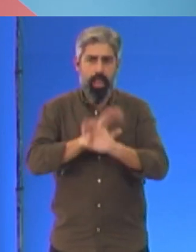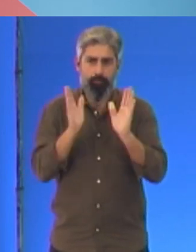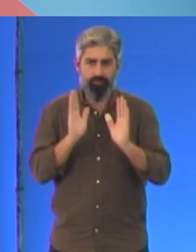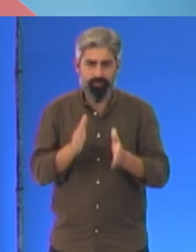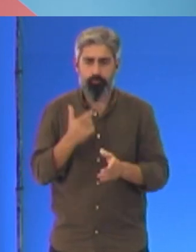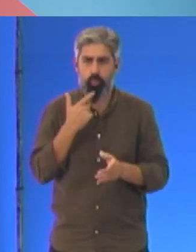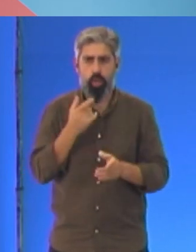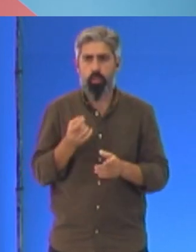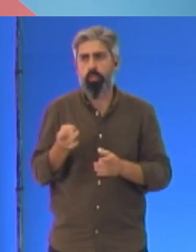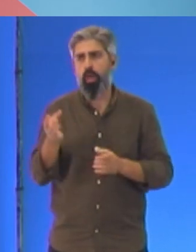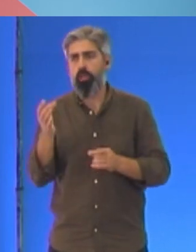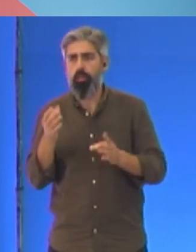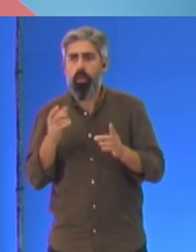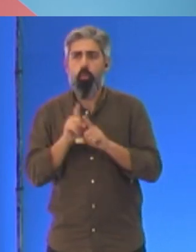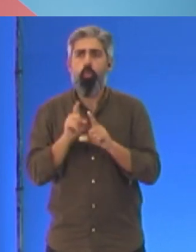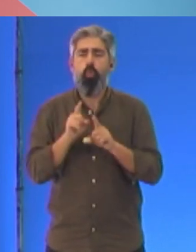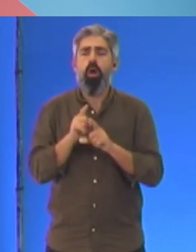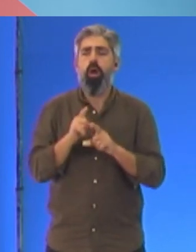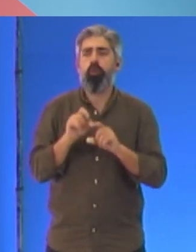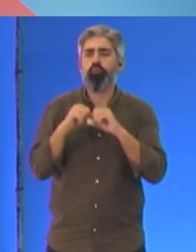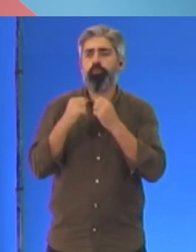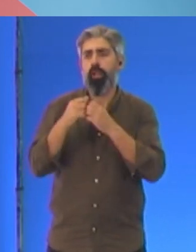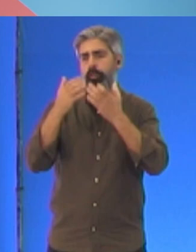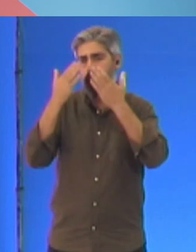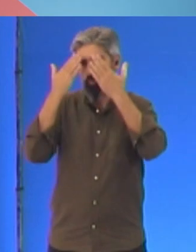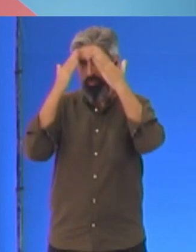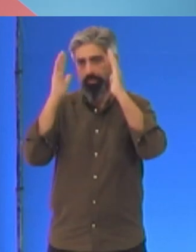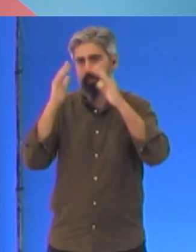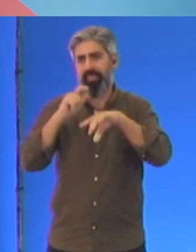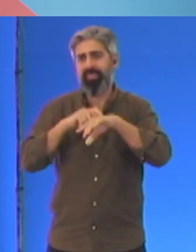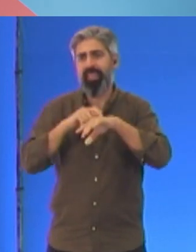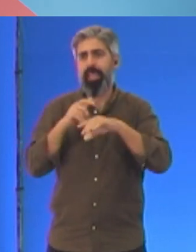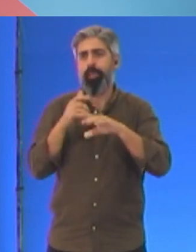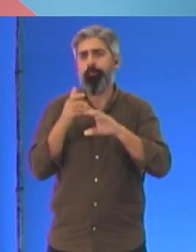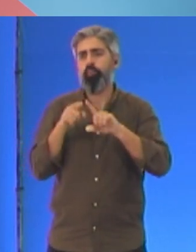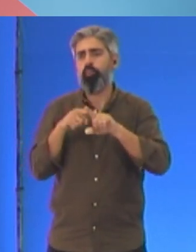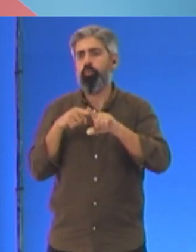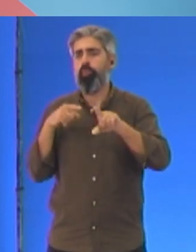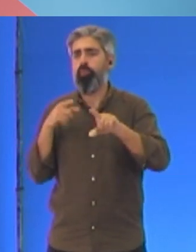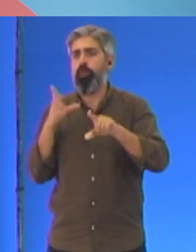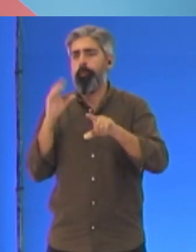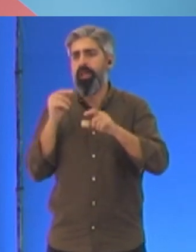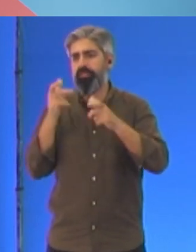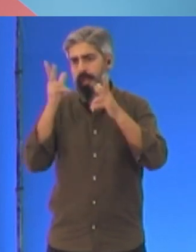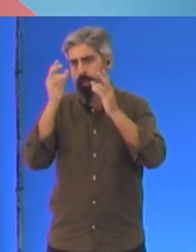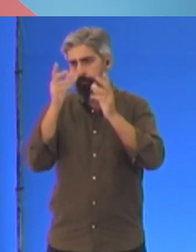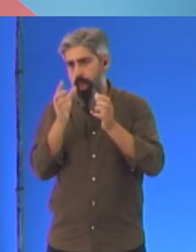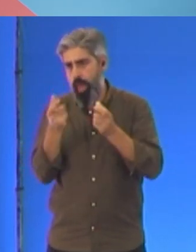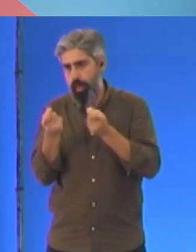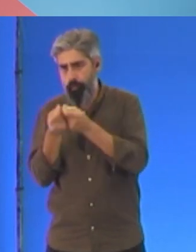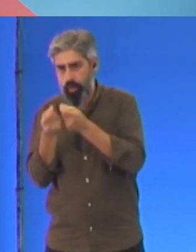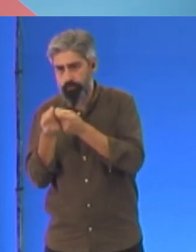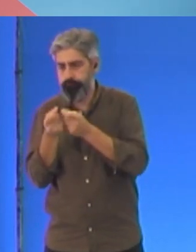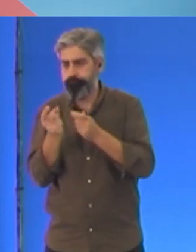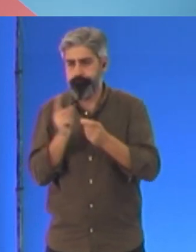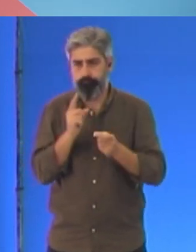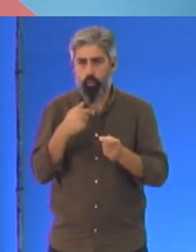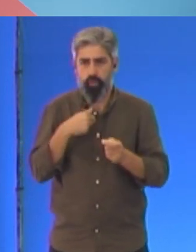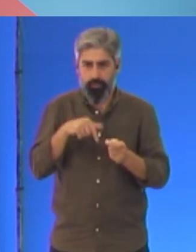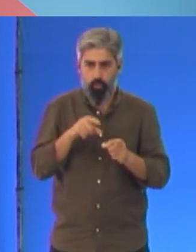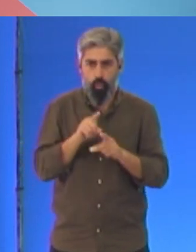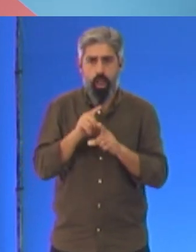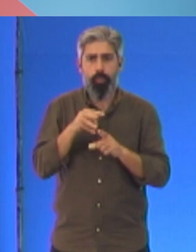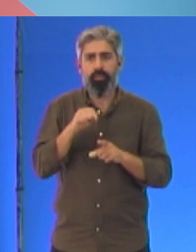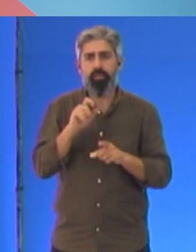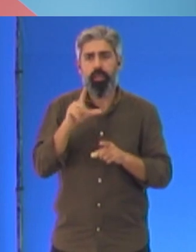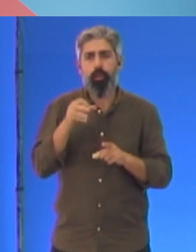não dê cobertura a uma espécie de social democracia fora de tempo cada vez mais liberal estamos aqui para isso Como dizia